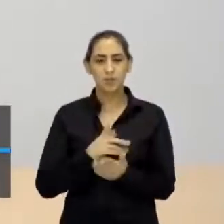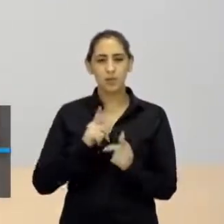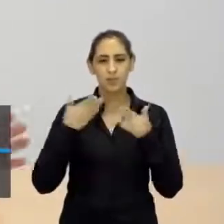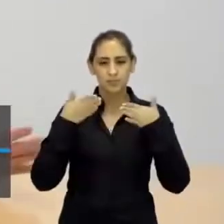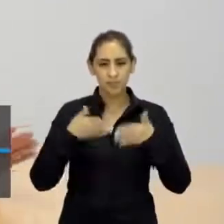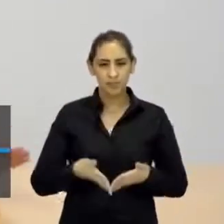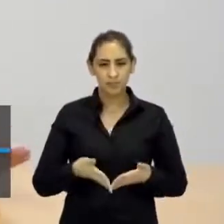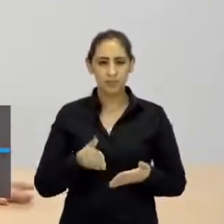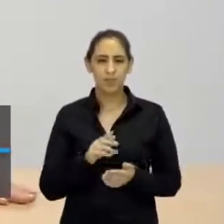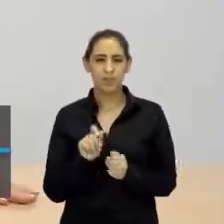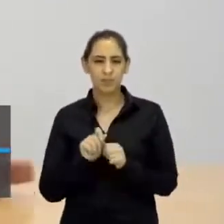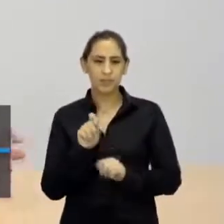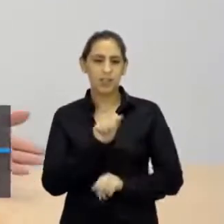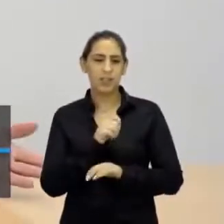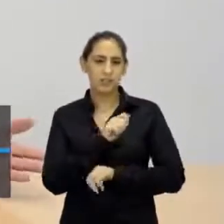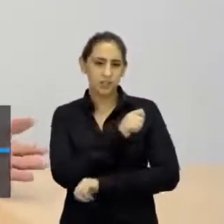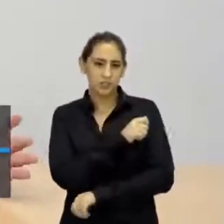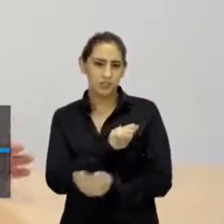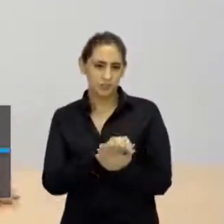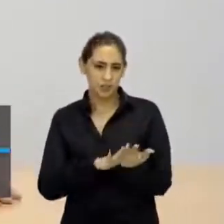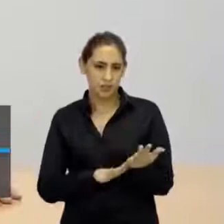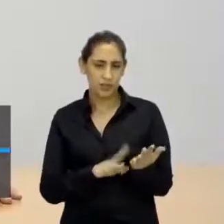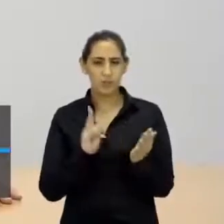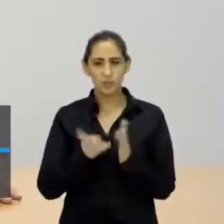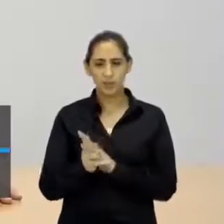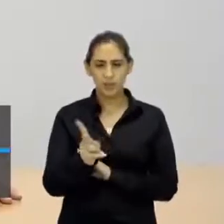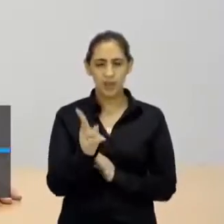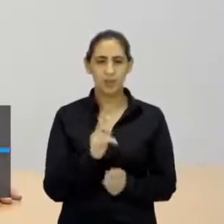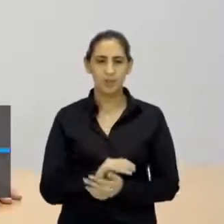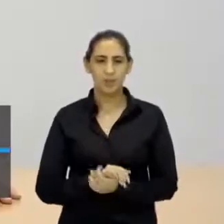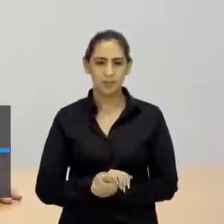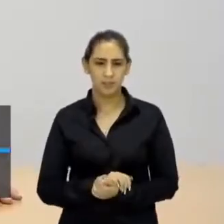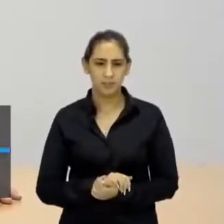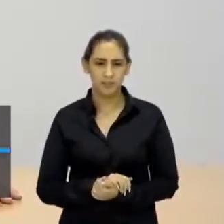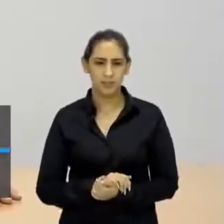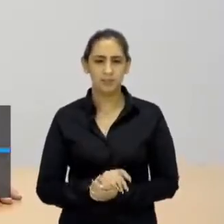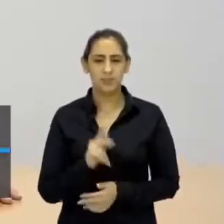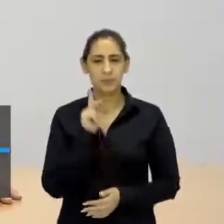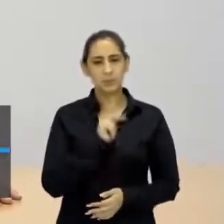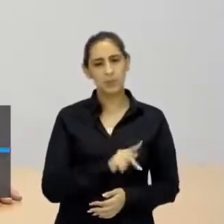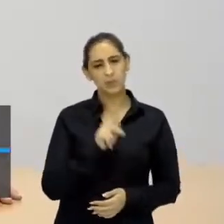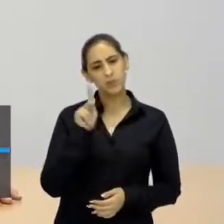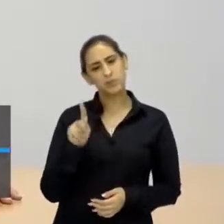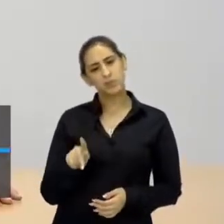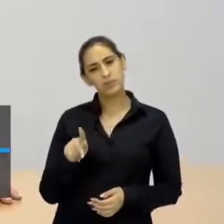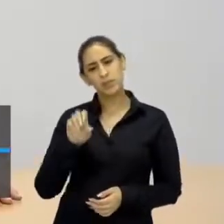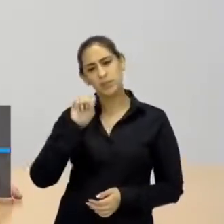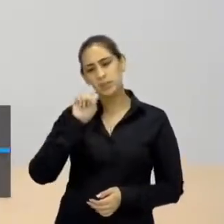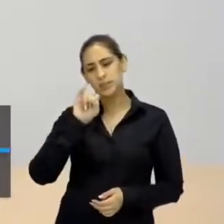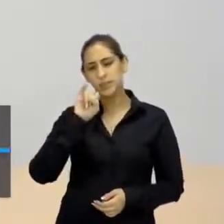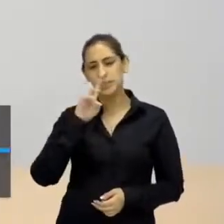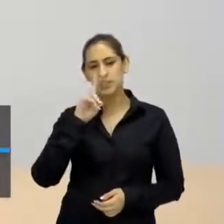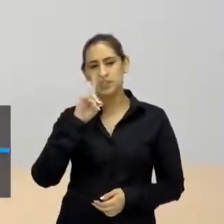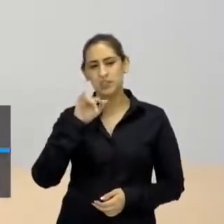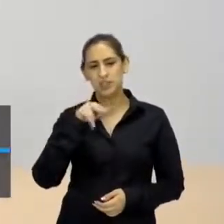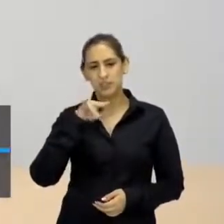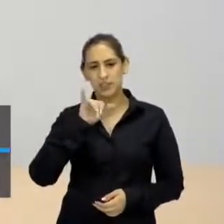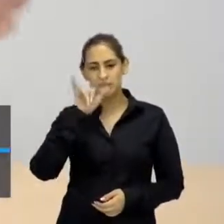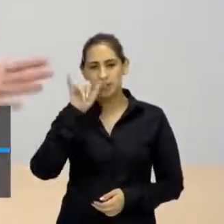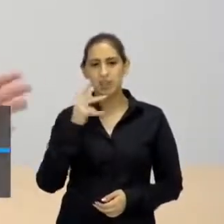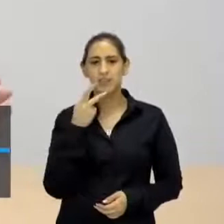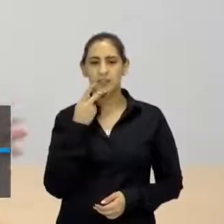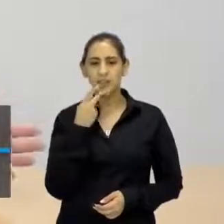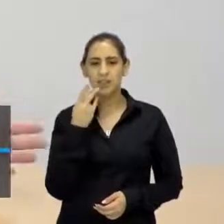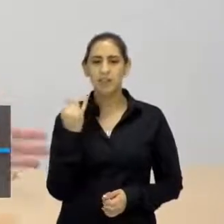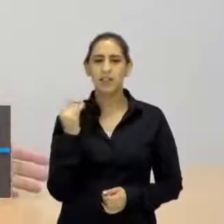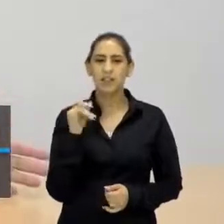né? Está ótimo aqui o chat hoje, como sempre, né? Então aqui, professor Sidney fala que sim, porque